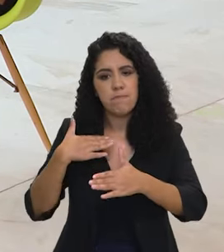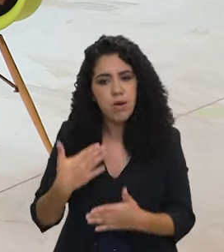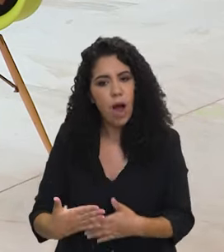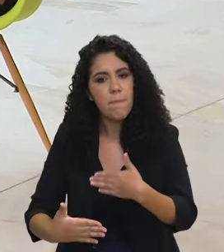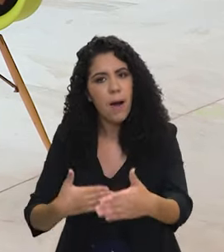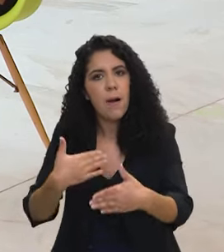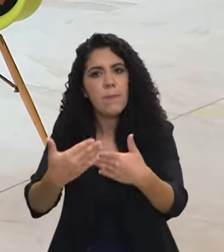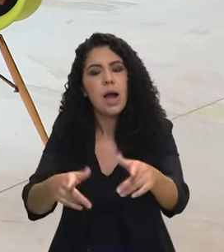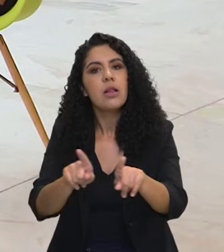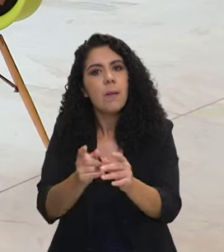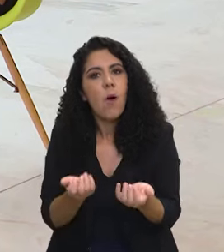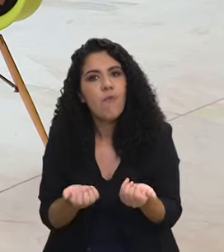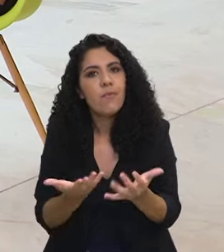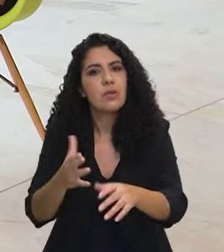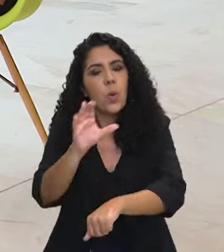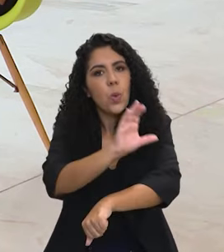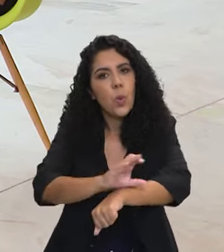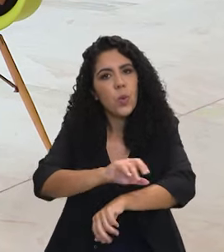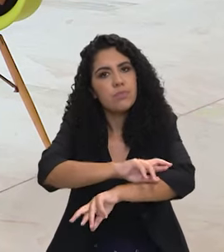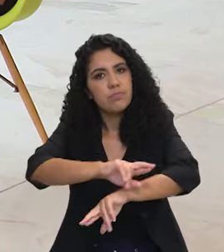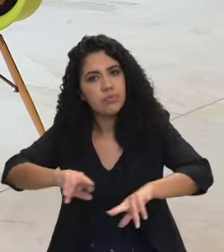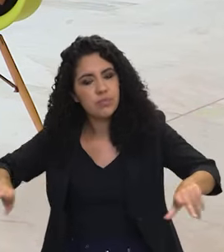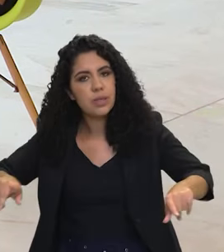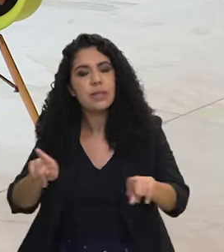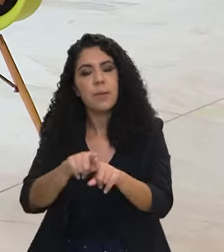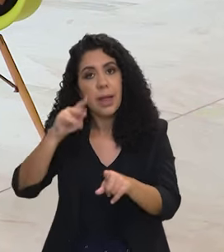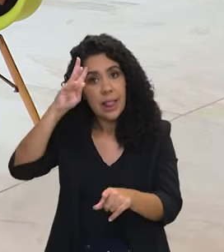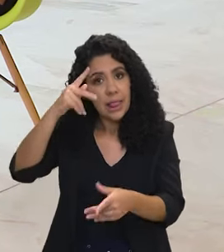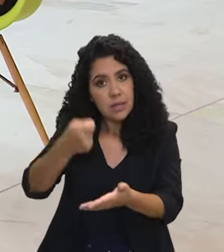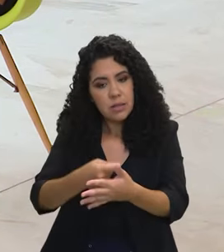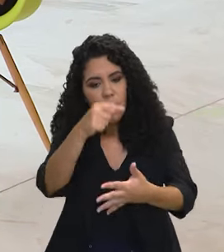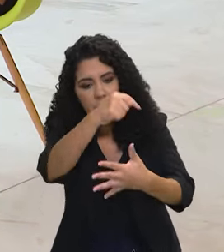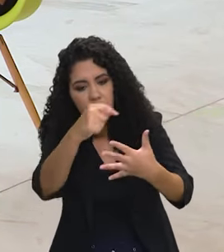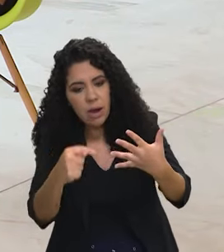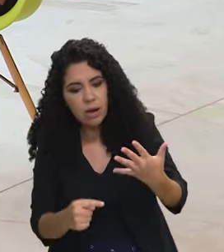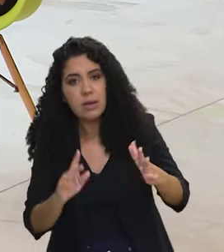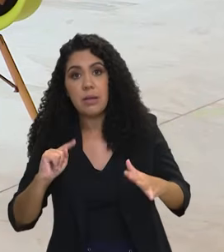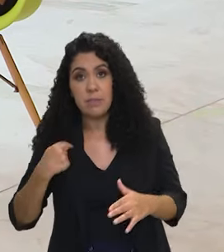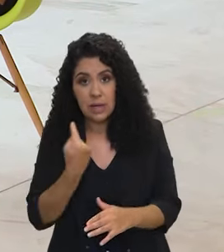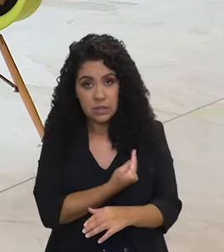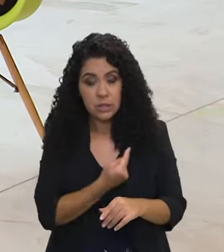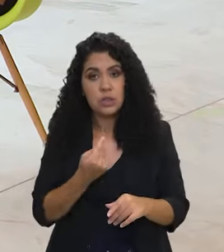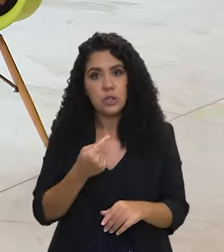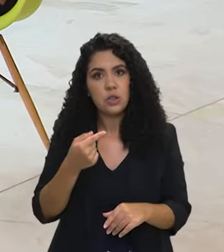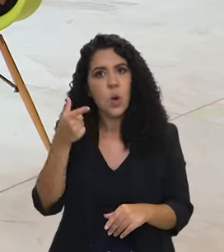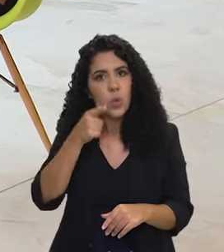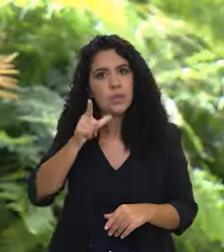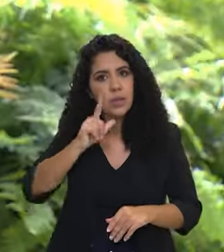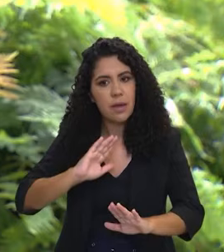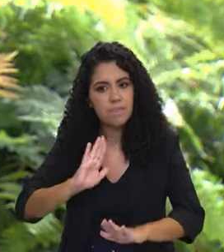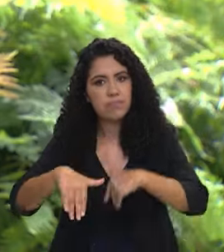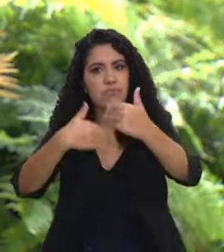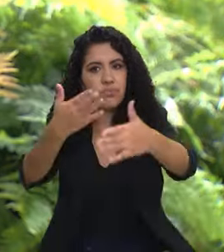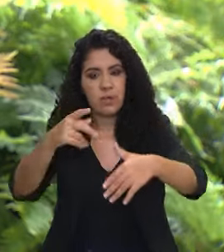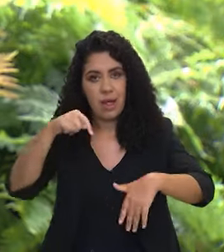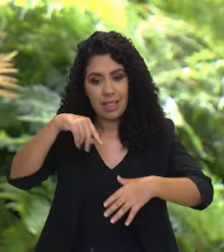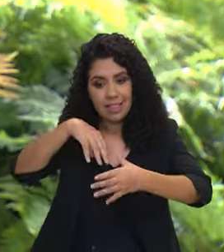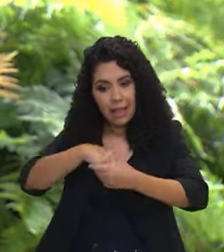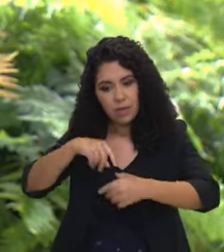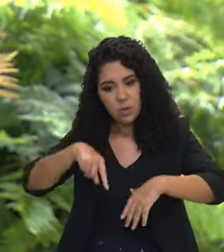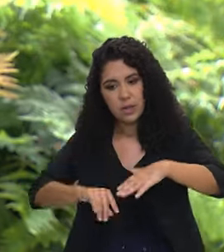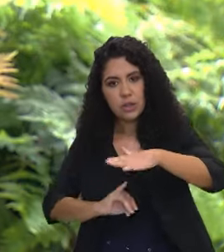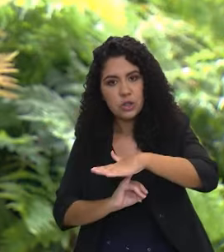esses cursos e essas capacitações e essas medidas. E para a gente avançar institucionalmente, que eu acho que